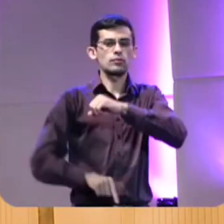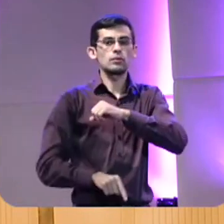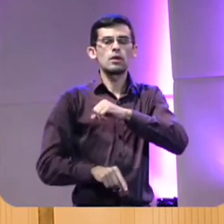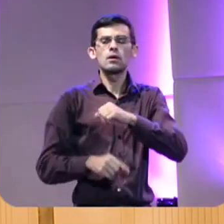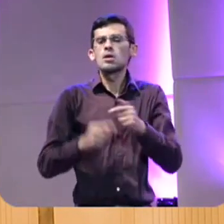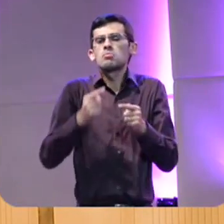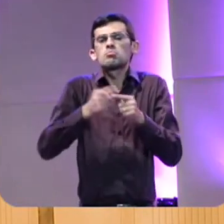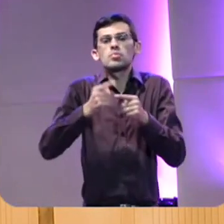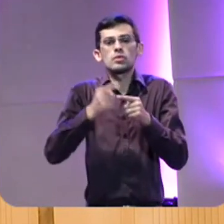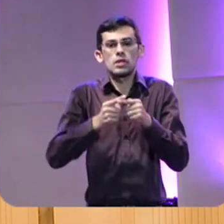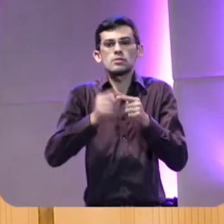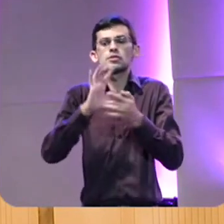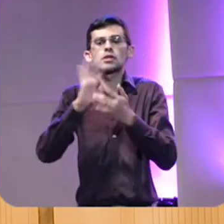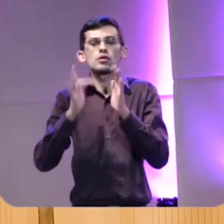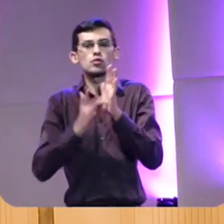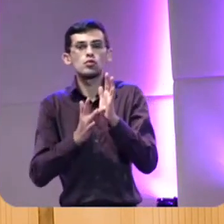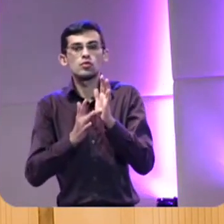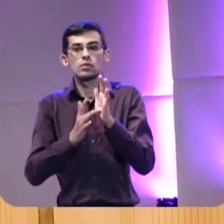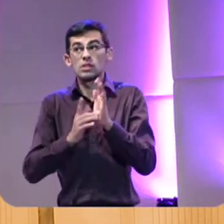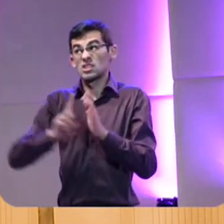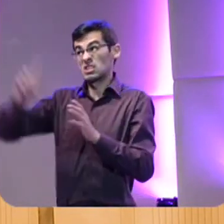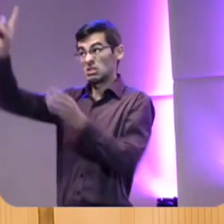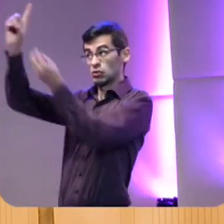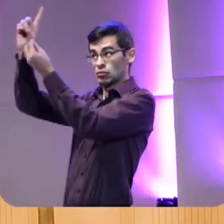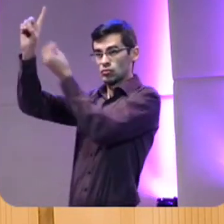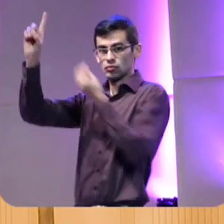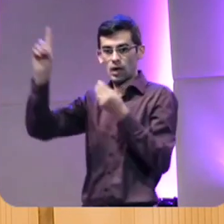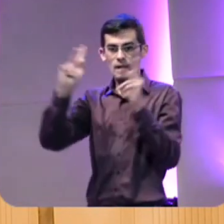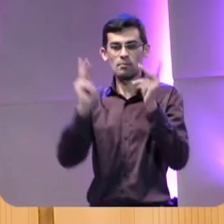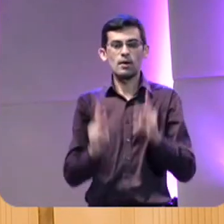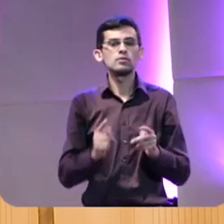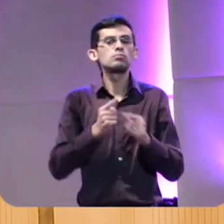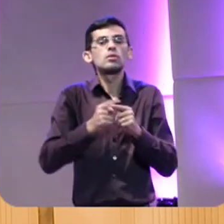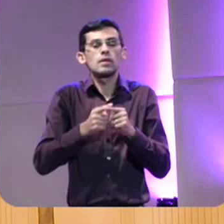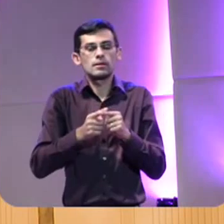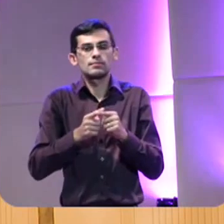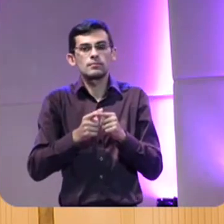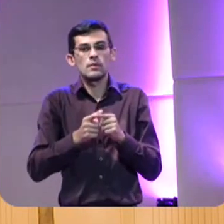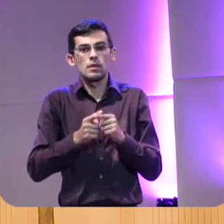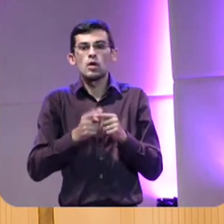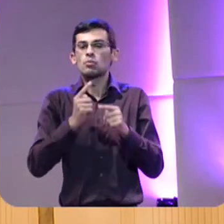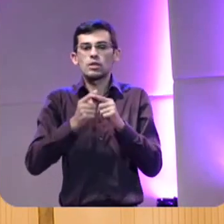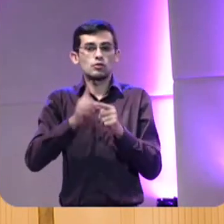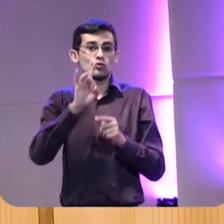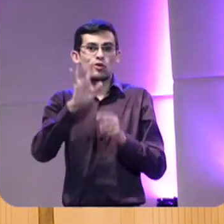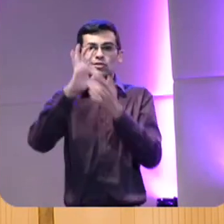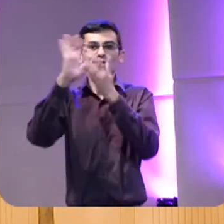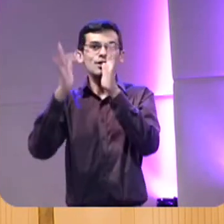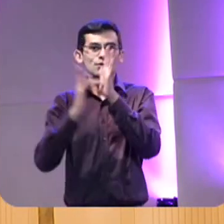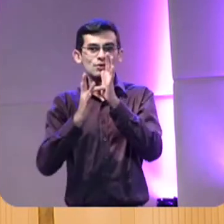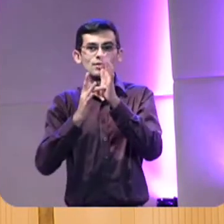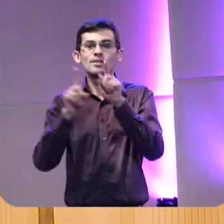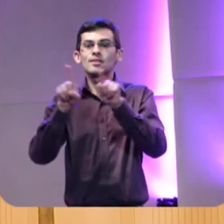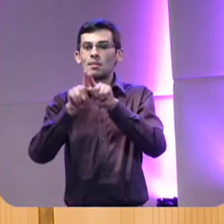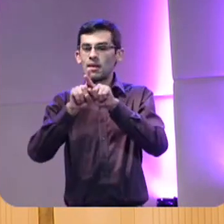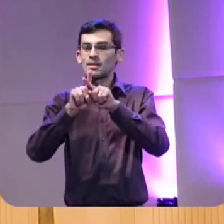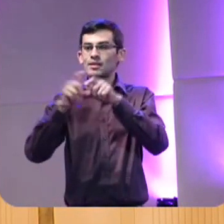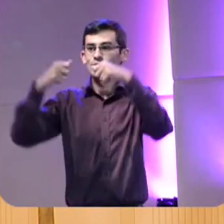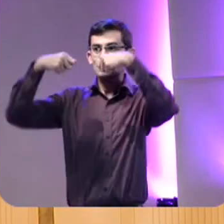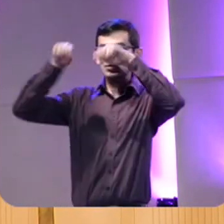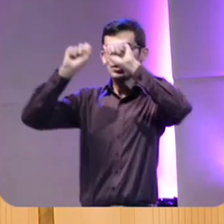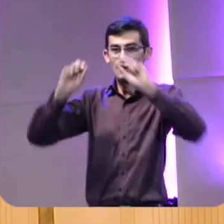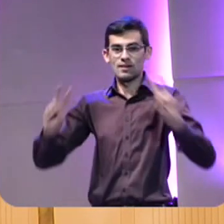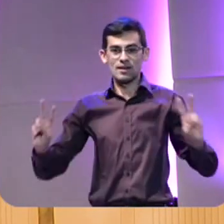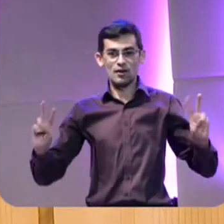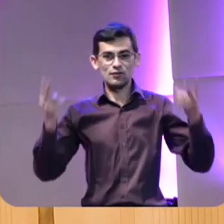Por que de Jesus procede a paz? Porque de Jesus vem a vitória. Ele